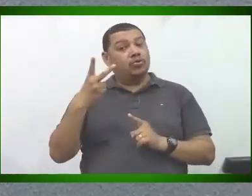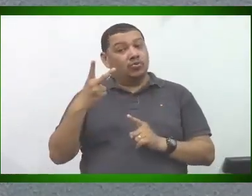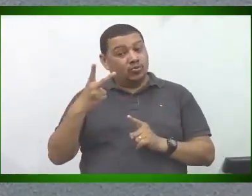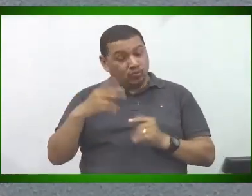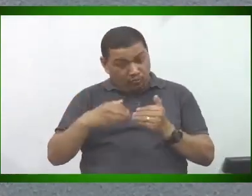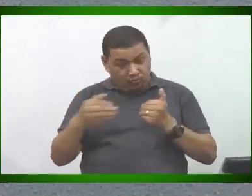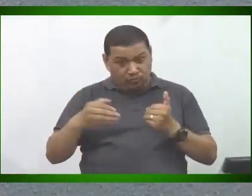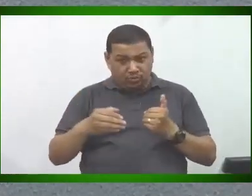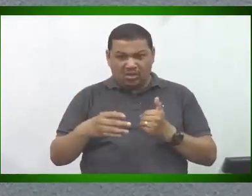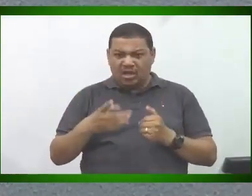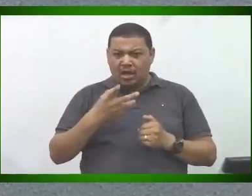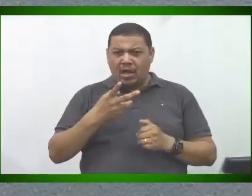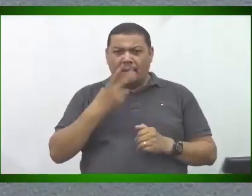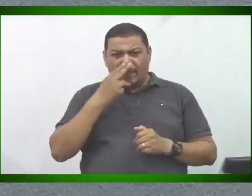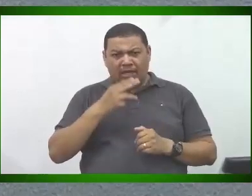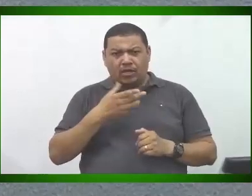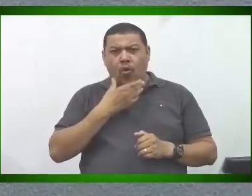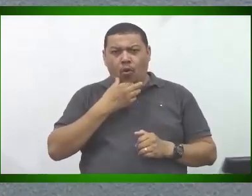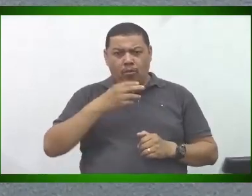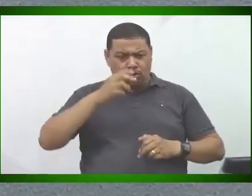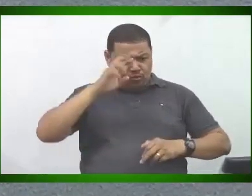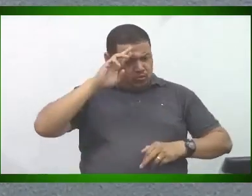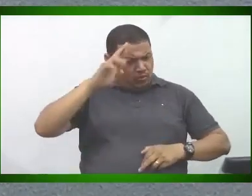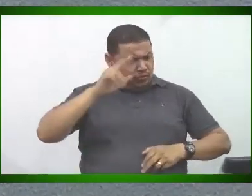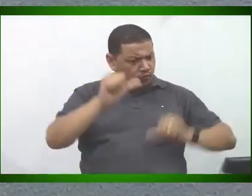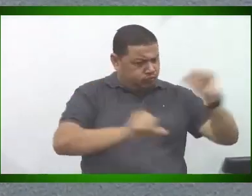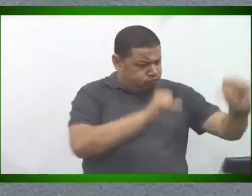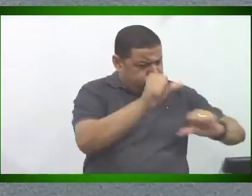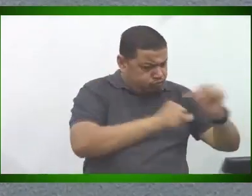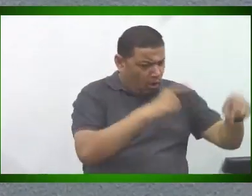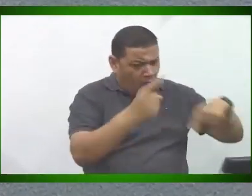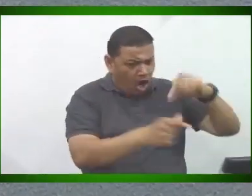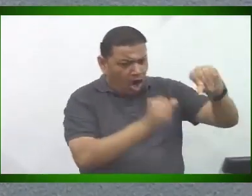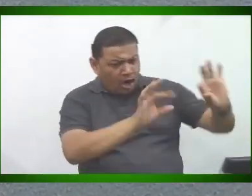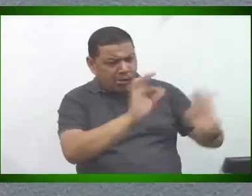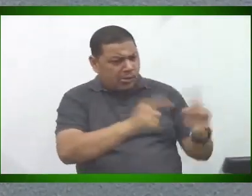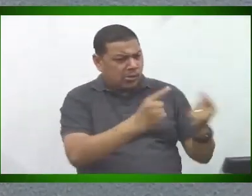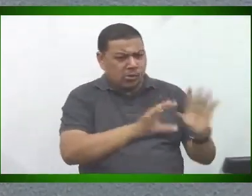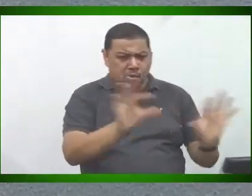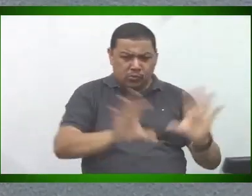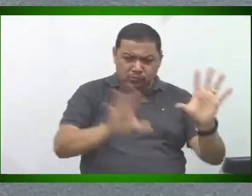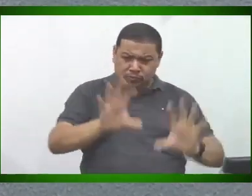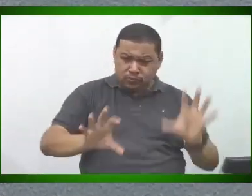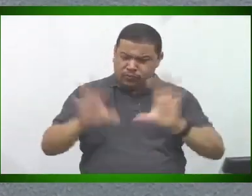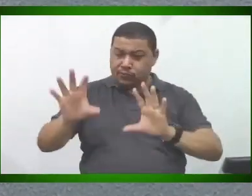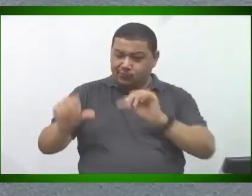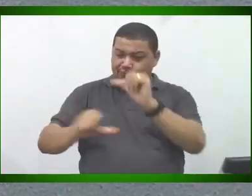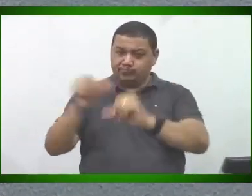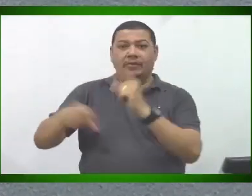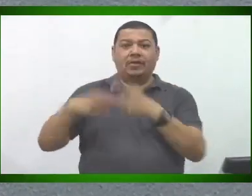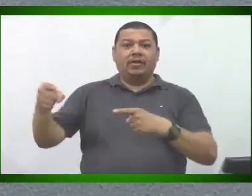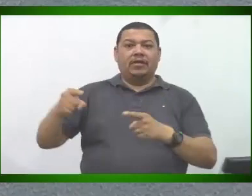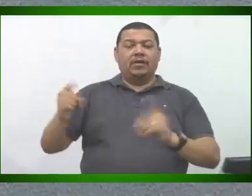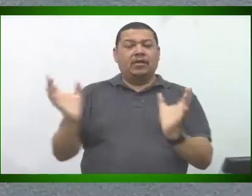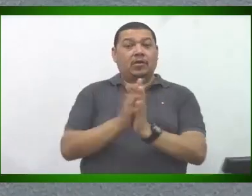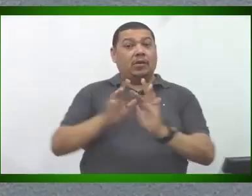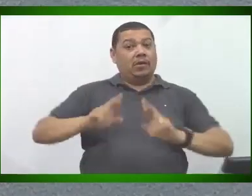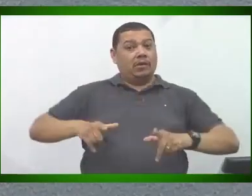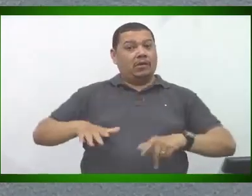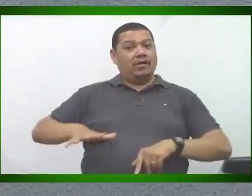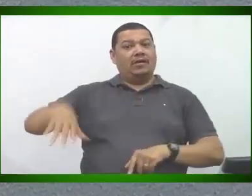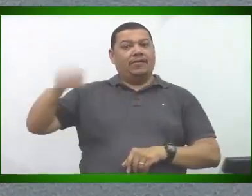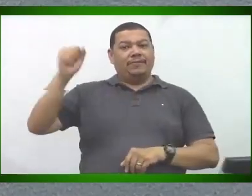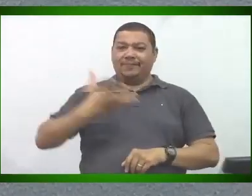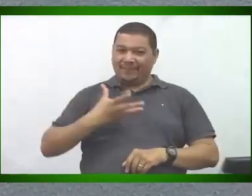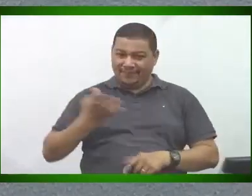o treinador fez ali as suas mudanças e mexeu no time, e o time virou uma outra equipe. Então, quero